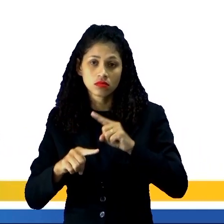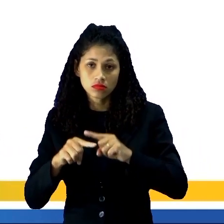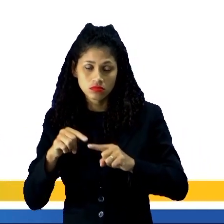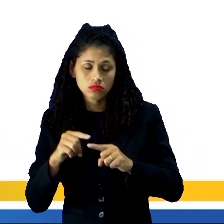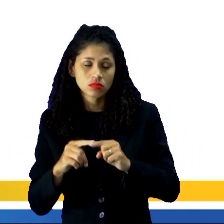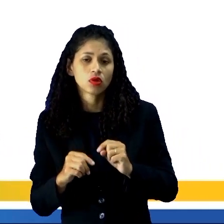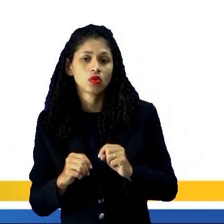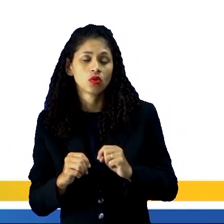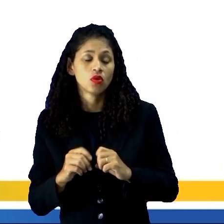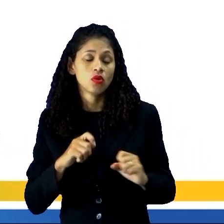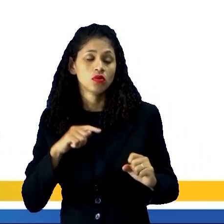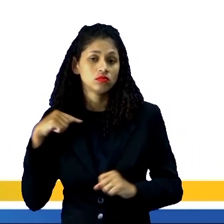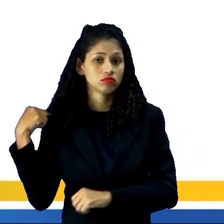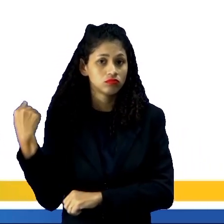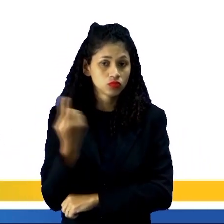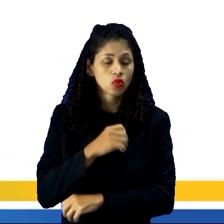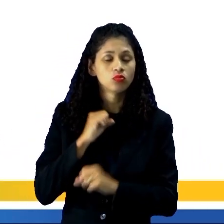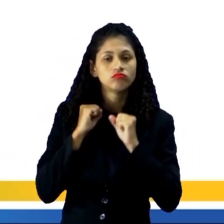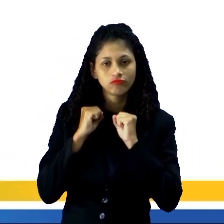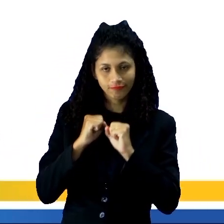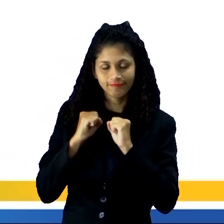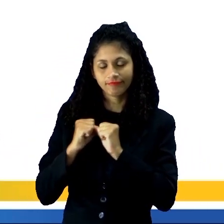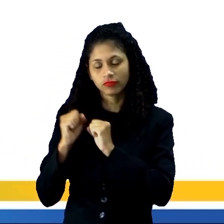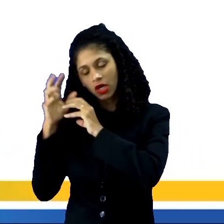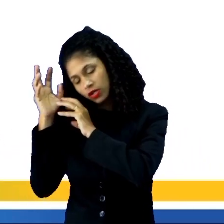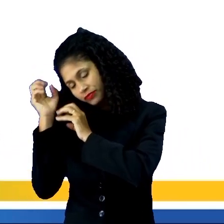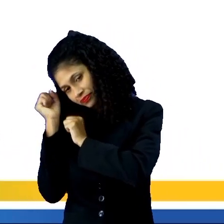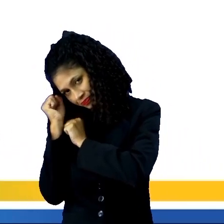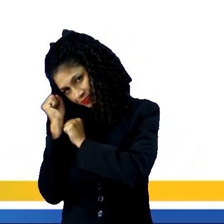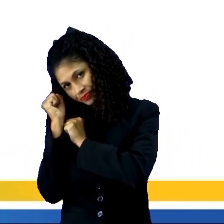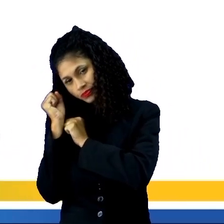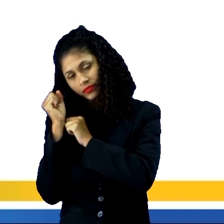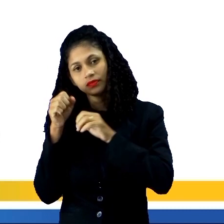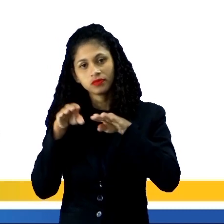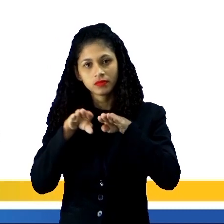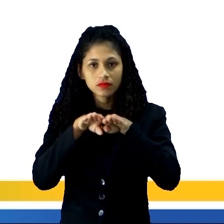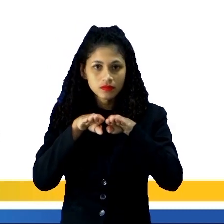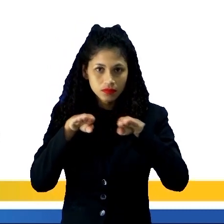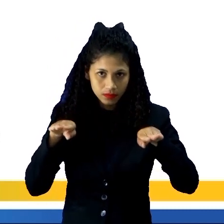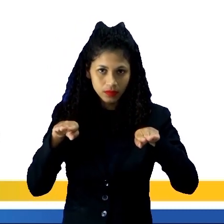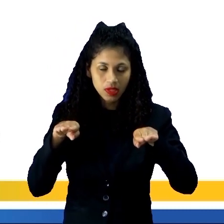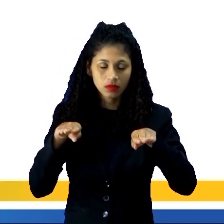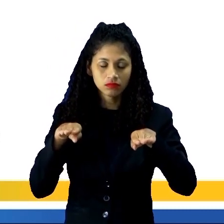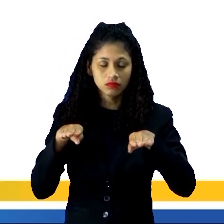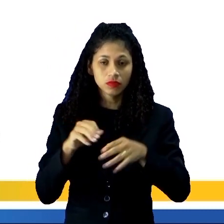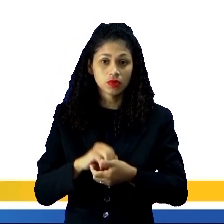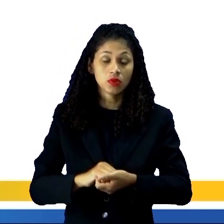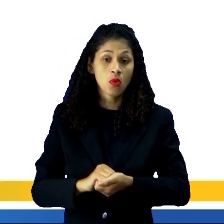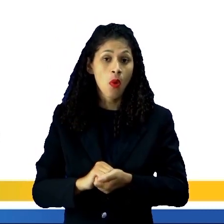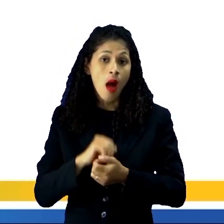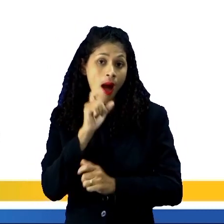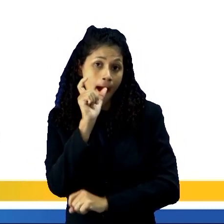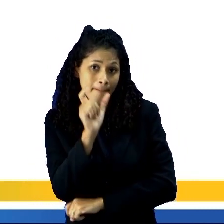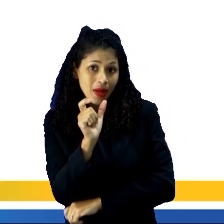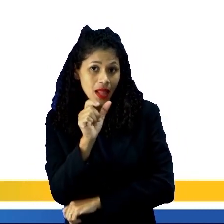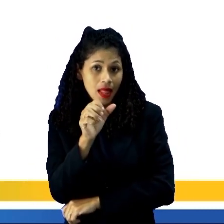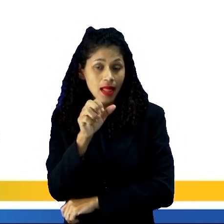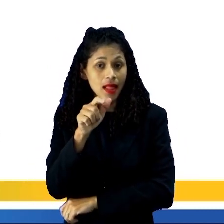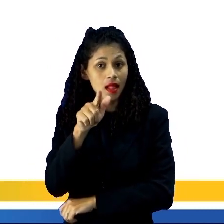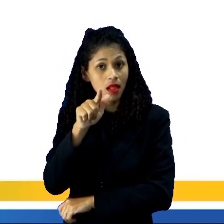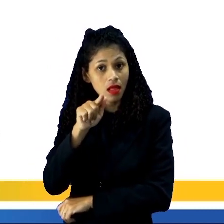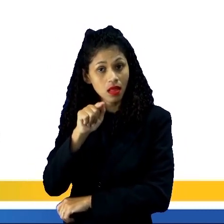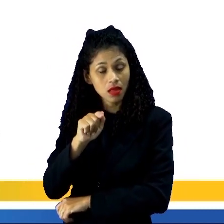que nós podemos dormir sobre. Então, você vê que a palavra que introduz para a gente,